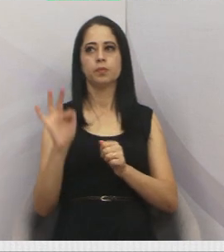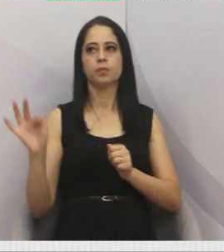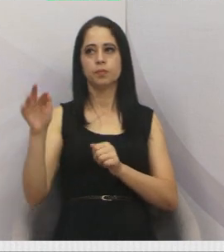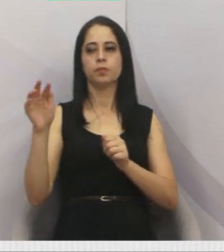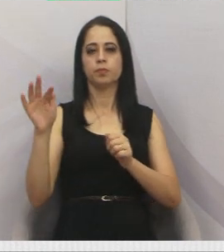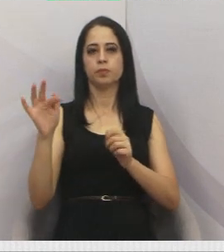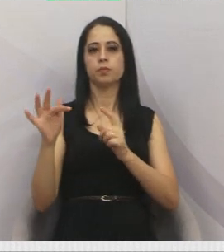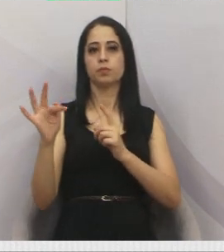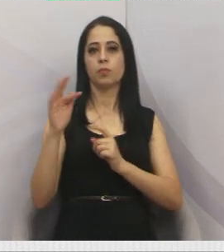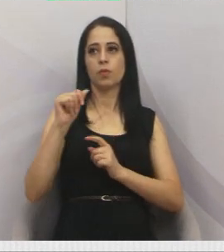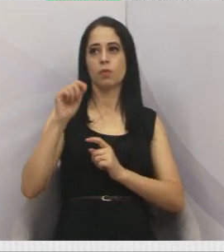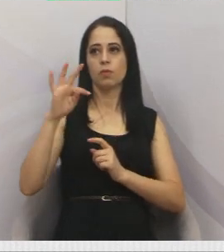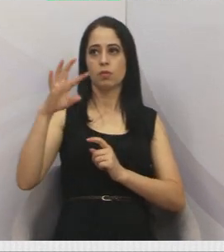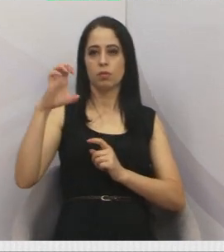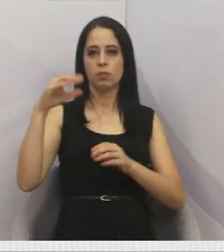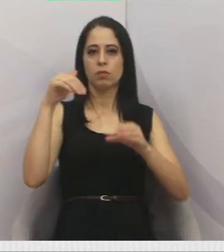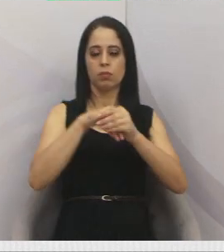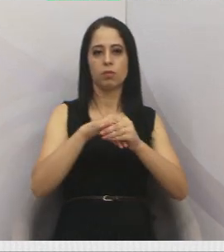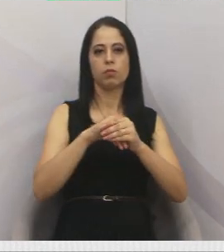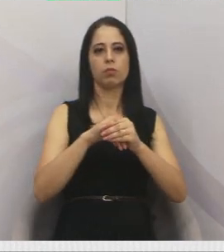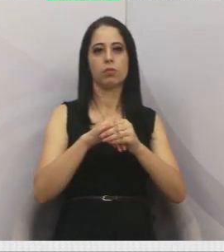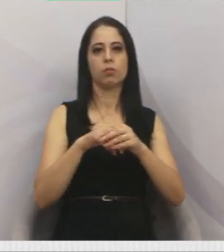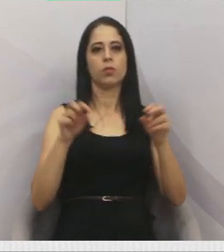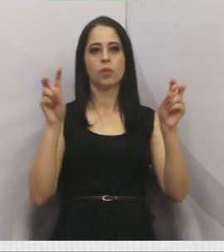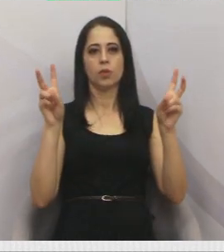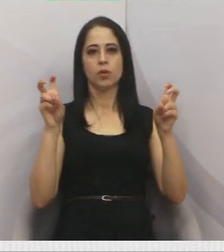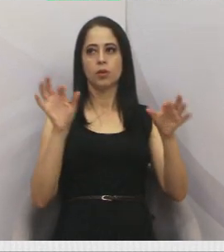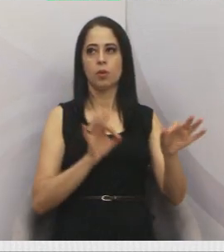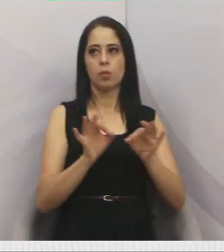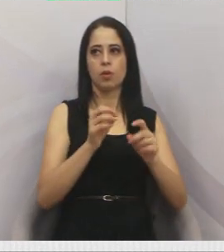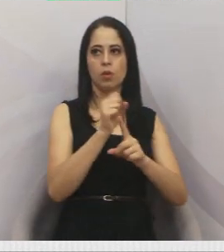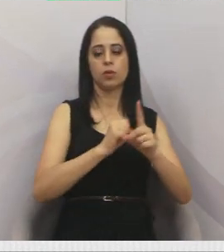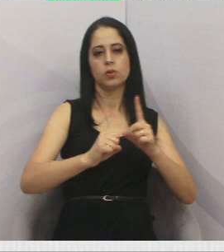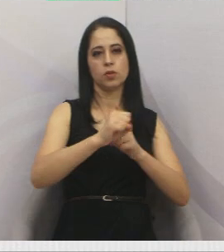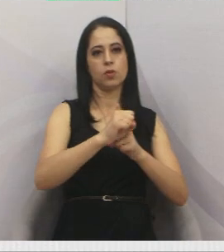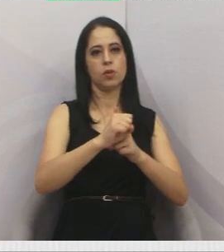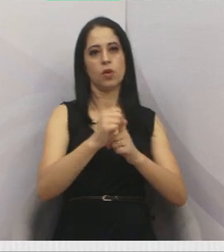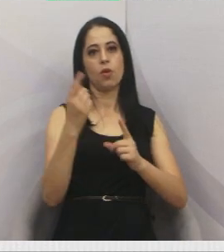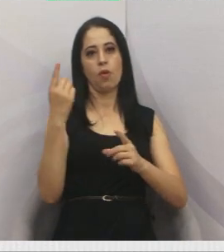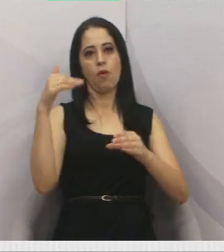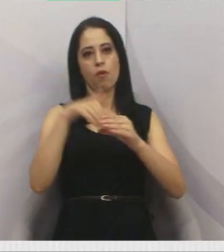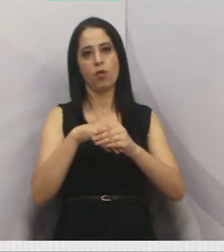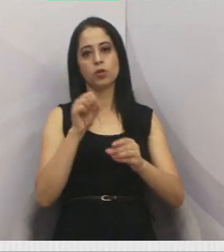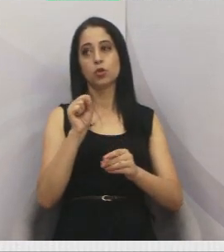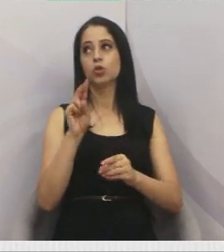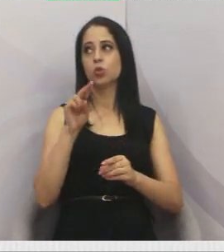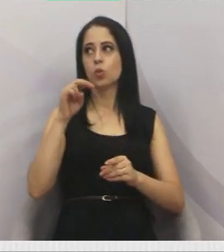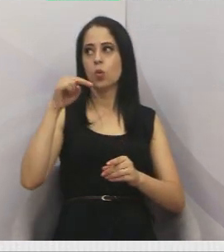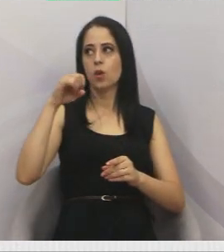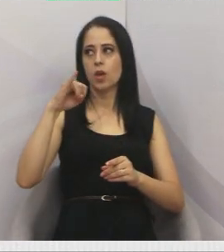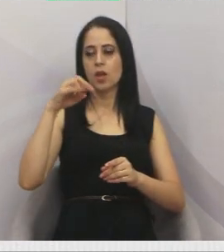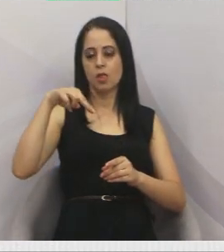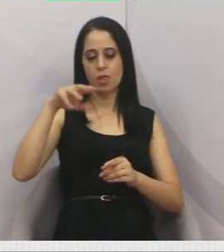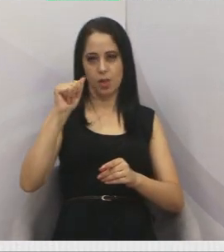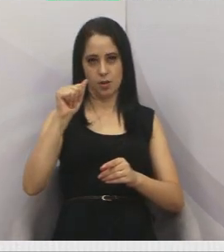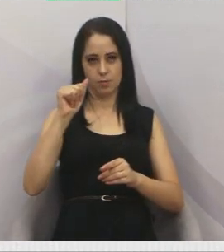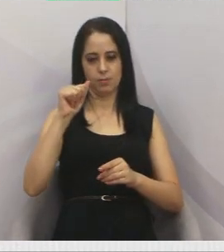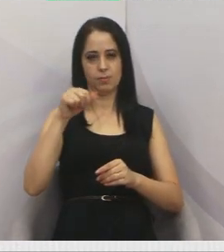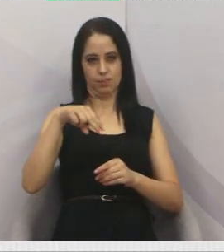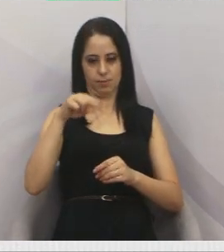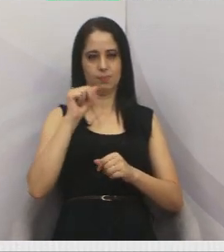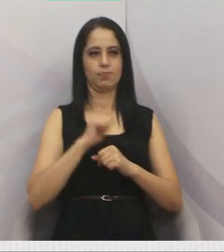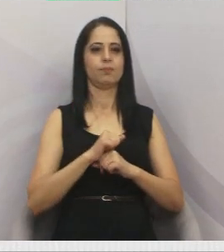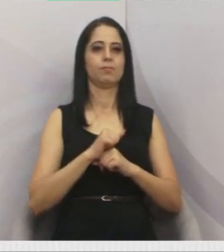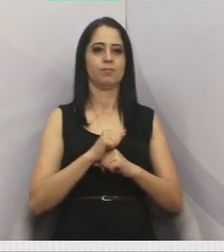para a FATEC Jacareí. Segmento Organização da Sociedade Civil, um voto para a Suinã, Instituto Socioambiental. Próximo